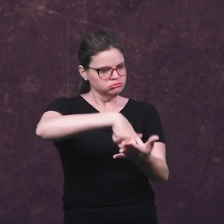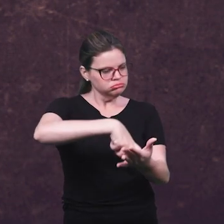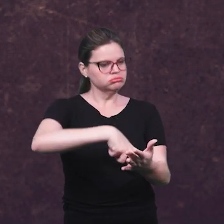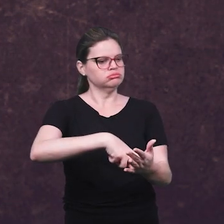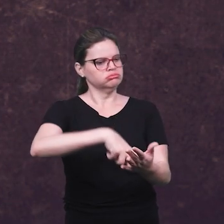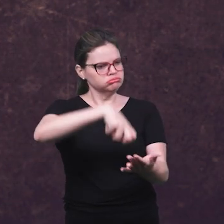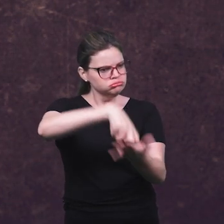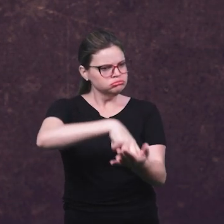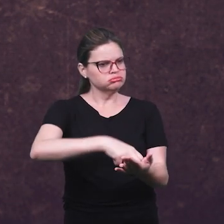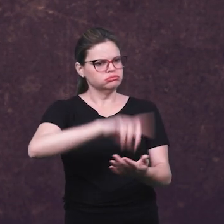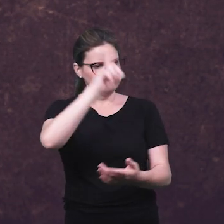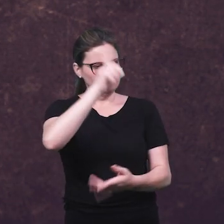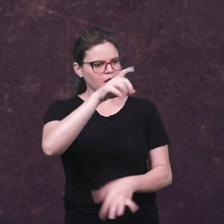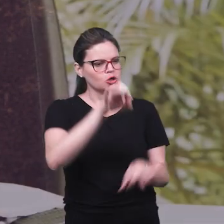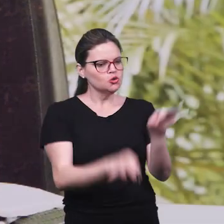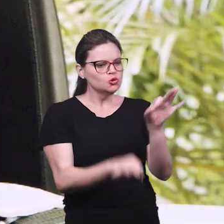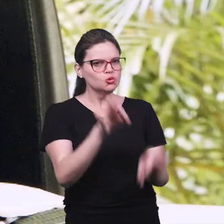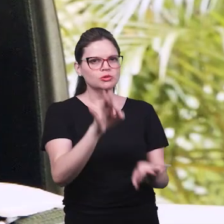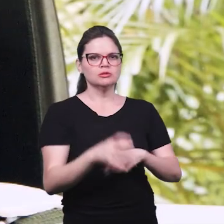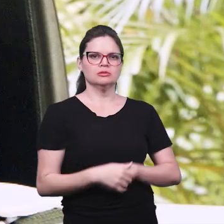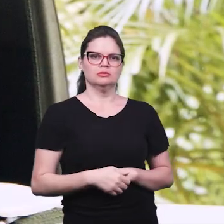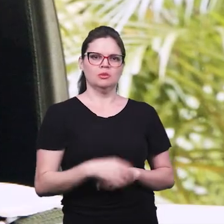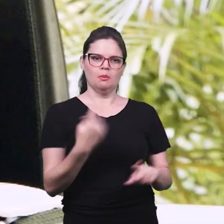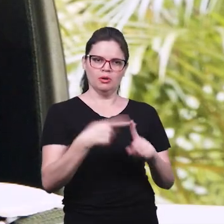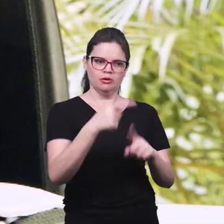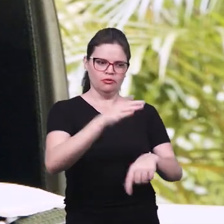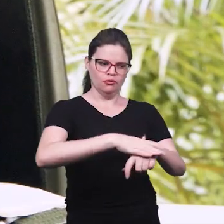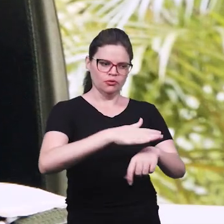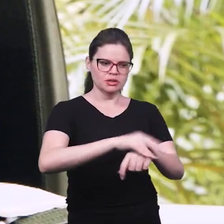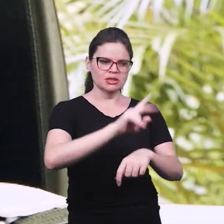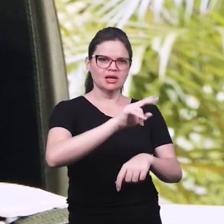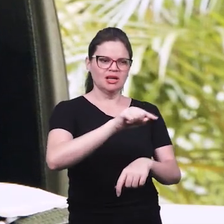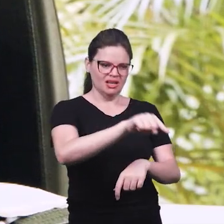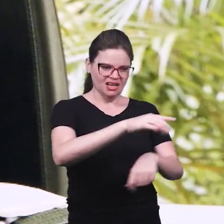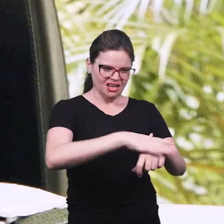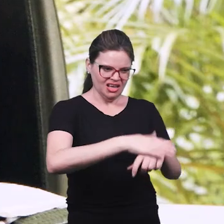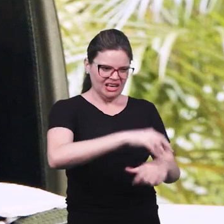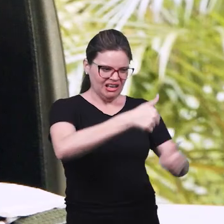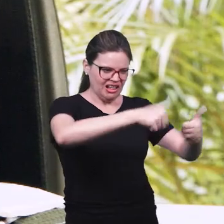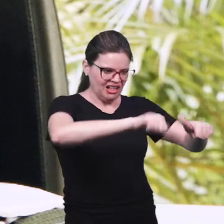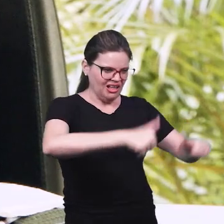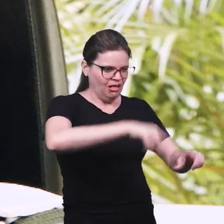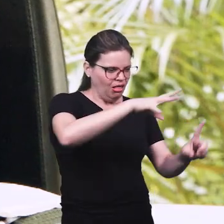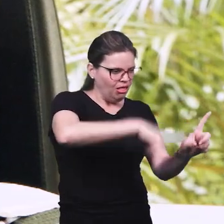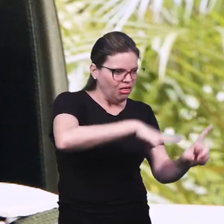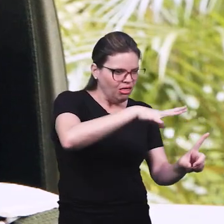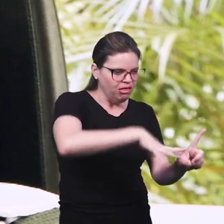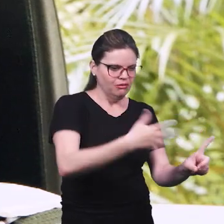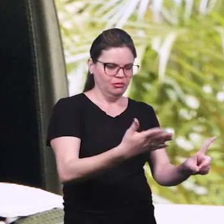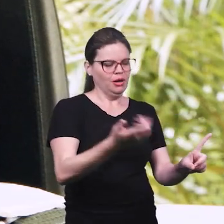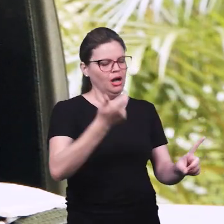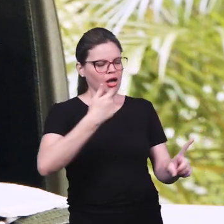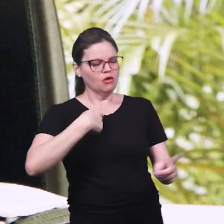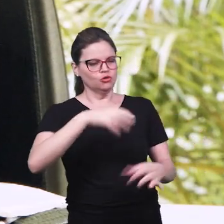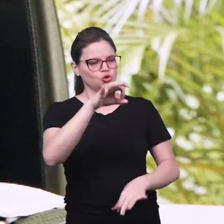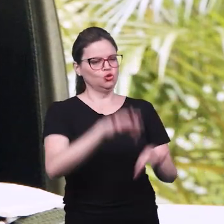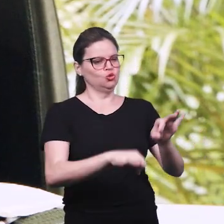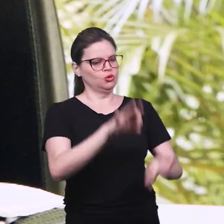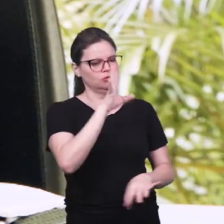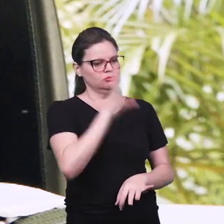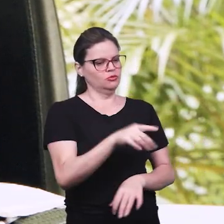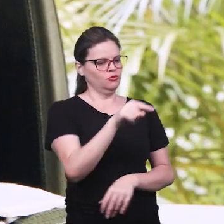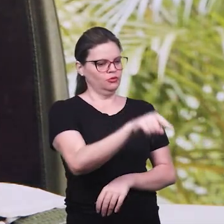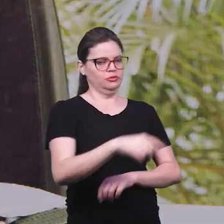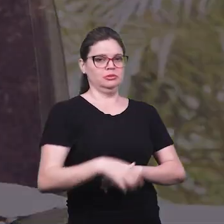seus pendentes, das suas joias. Ou seja, o Senhor falando que castigá-los devido a eles ter ido para a idolatria, né? Joel, depois do